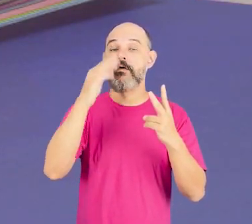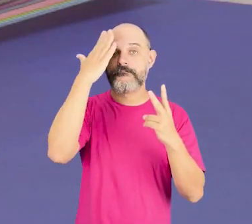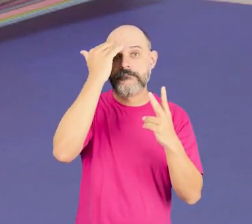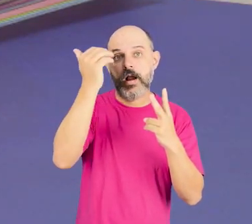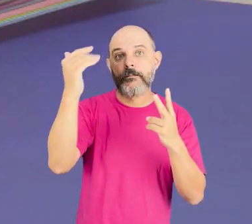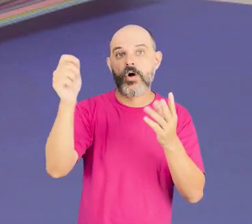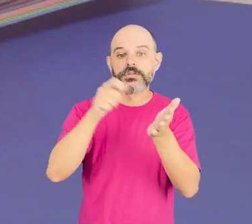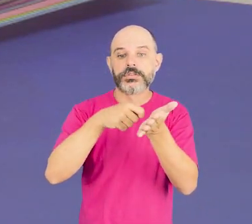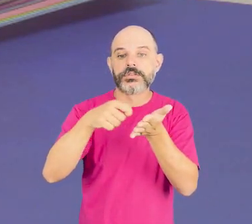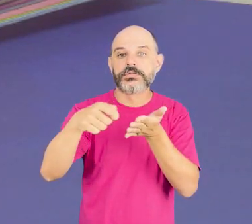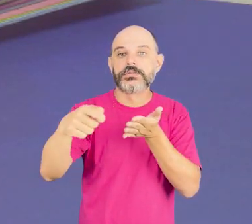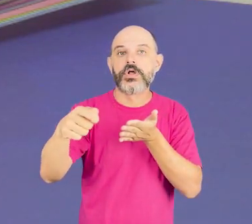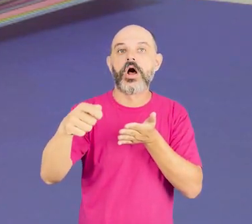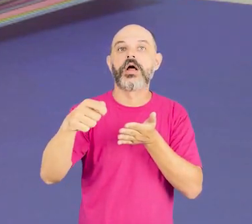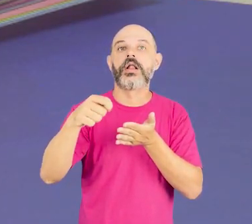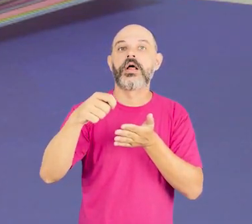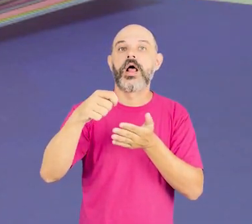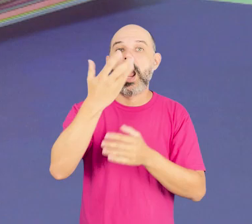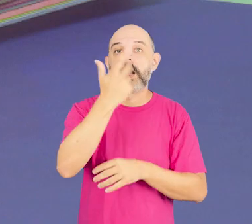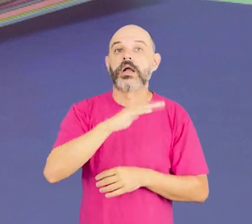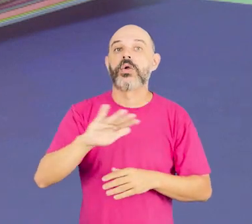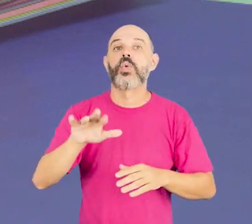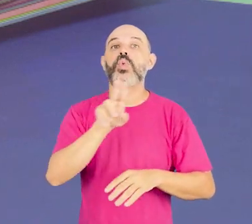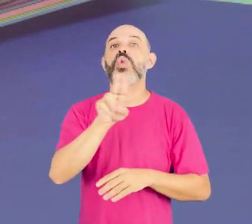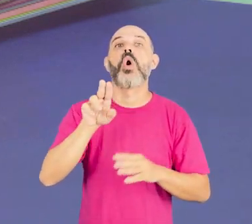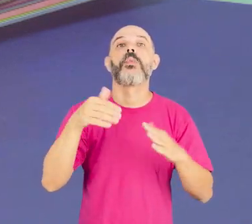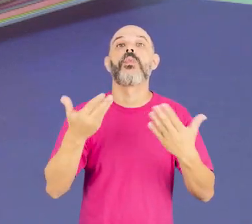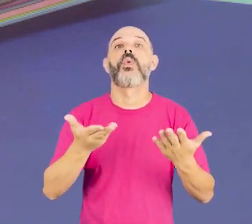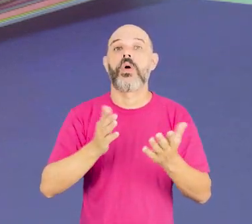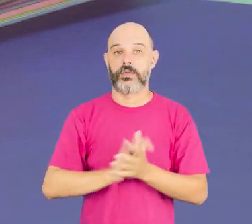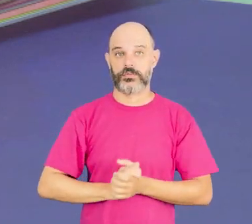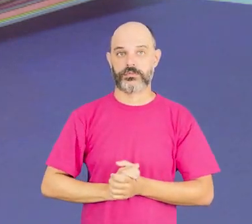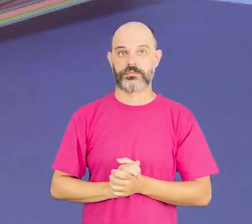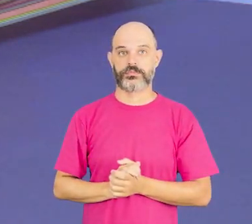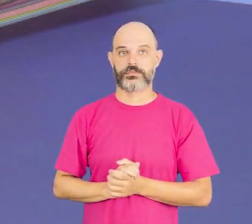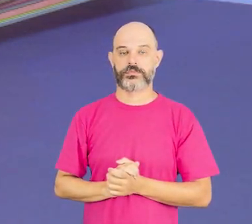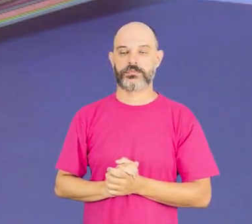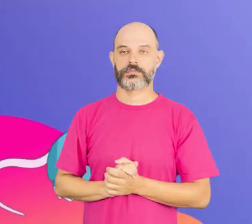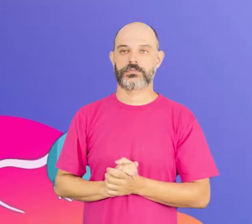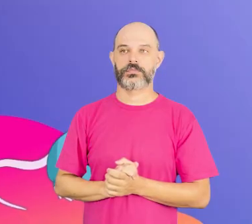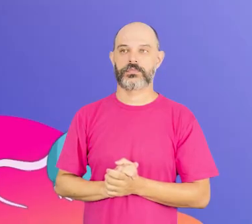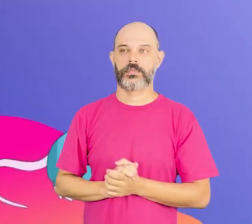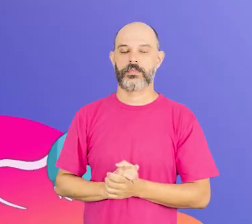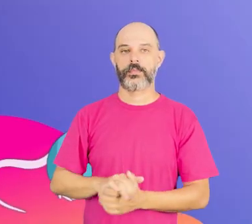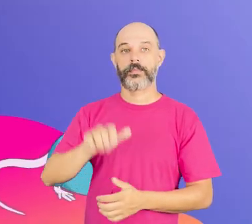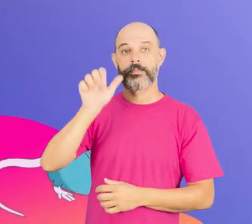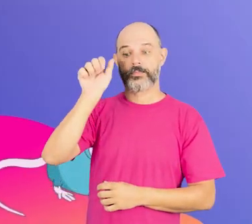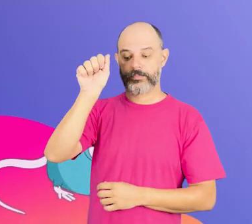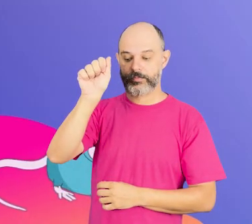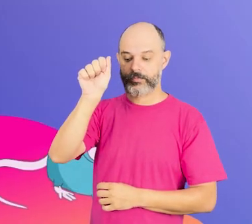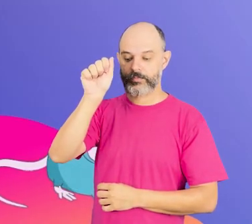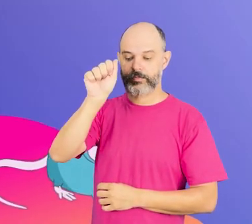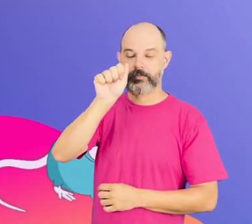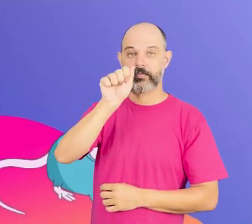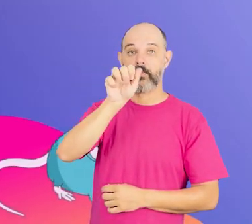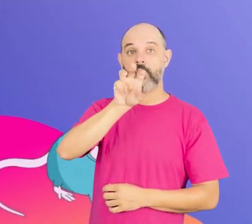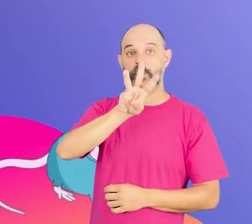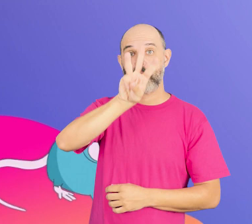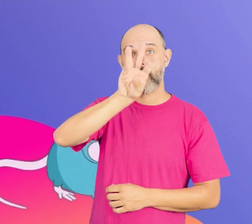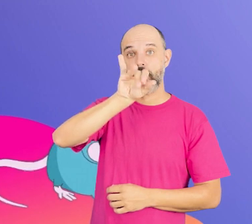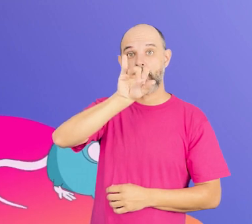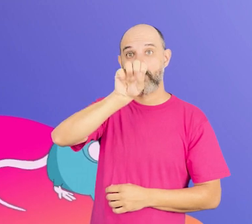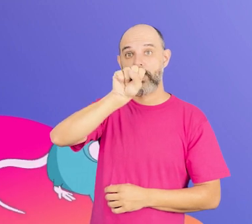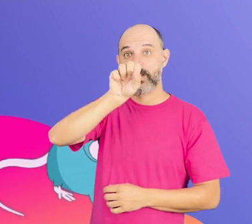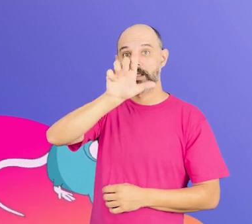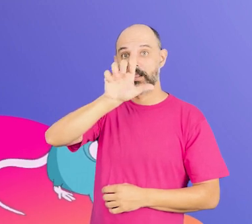muito famosos escrevendo histórias infantis. Qual o nome desses irmãos? Alternativa Alternativa A,